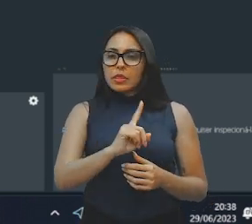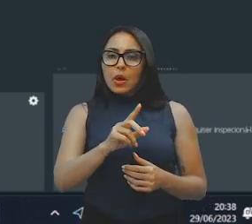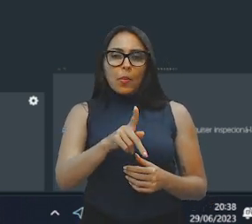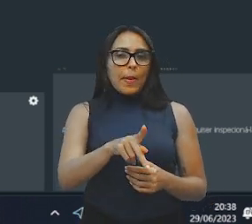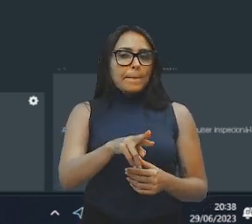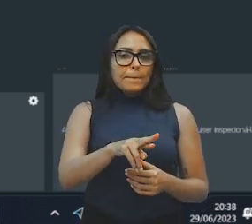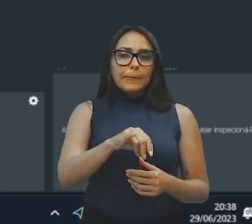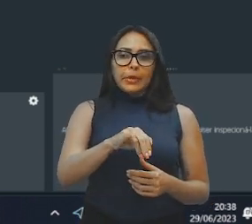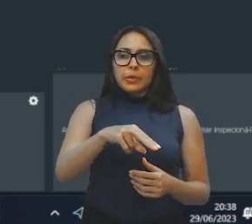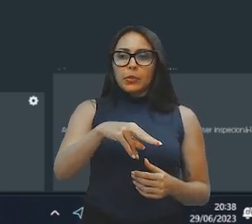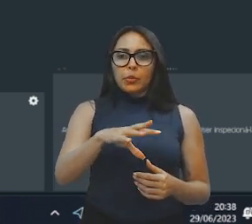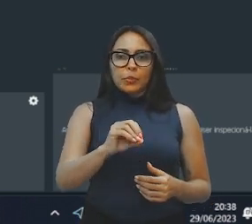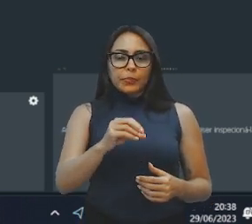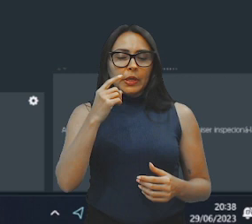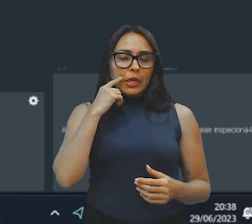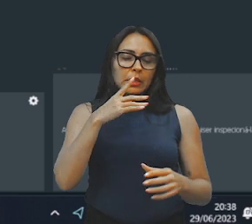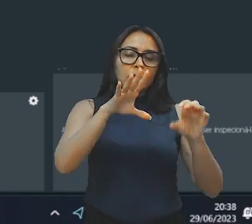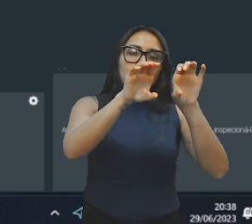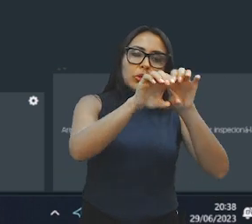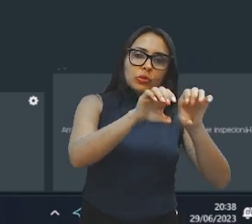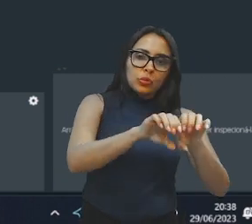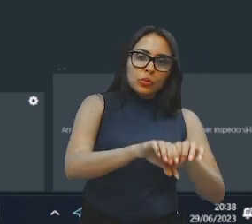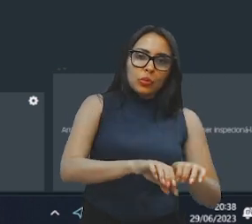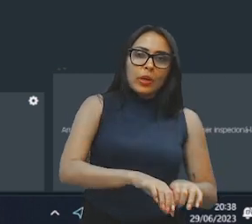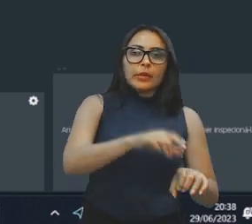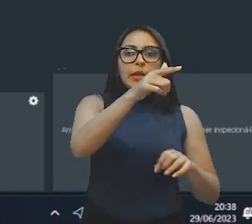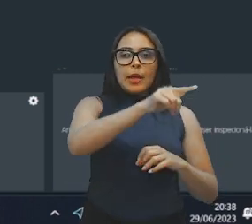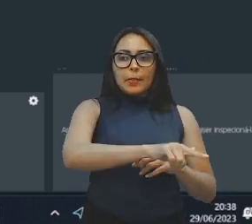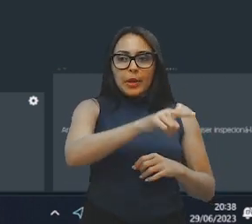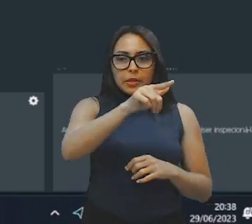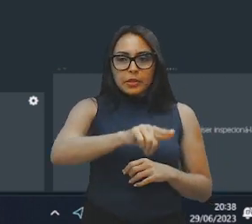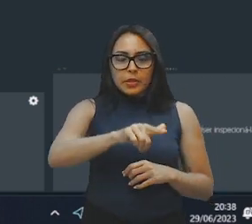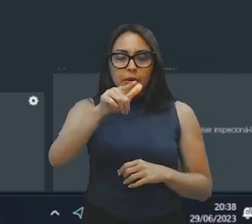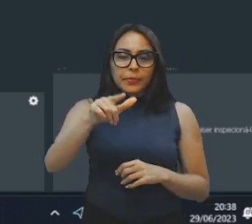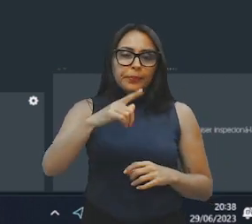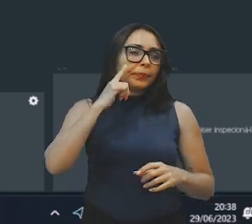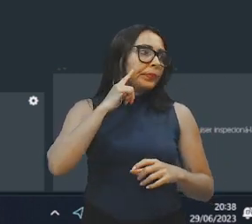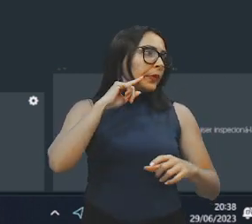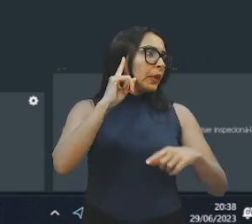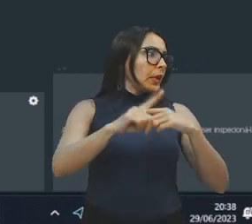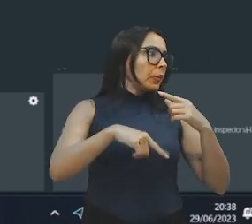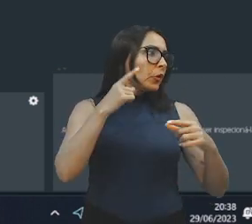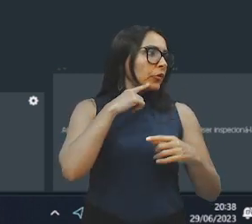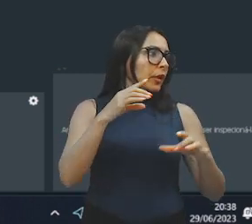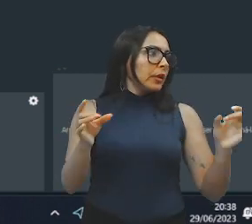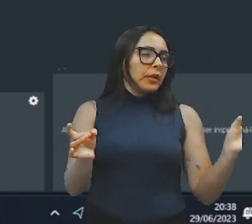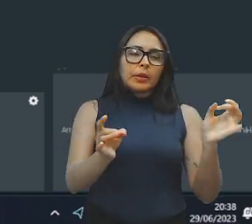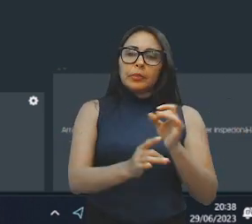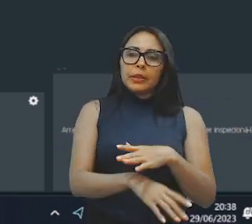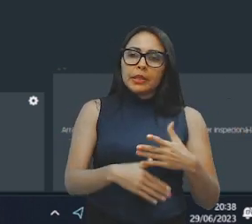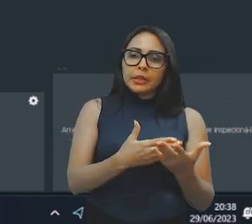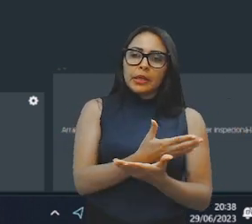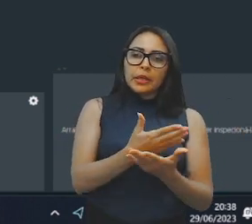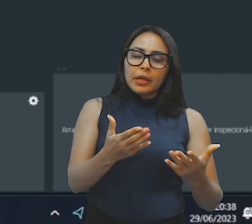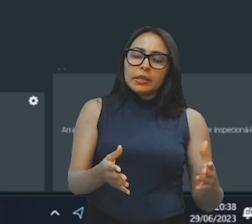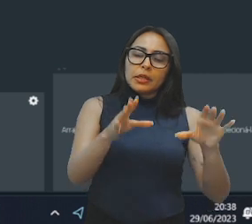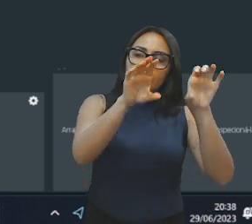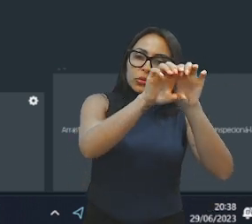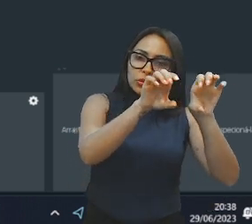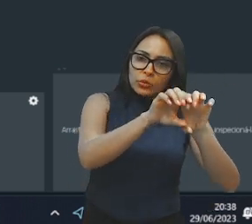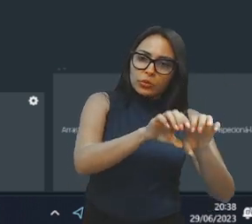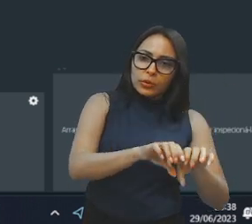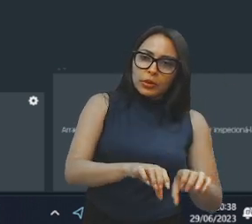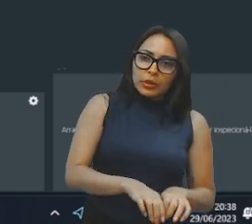numa estrutura de repetição. Depois que ele termina essa estrutura de repetição, ele entra em uma outra estrutura